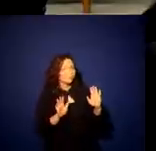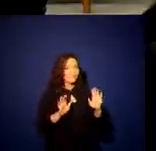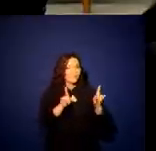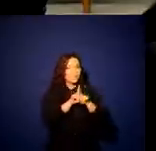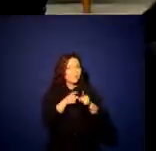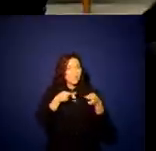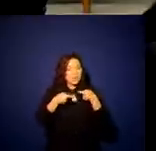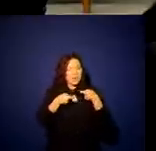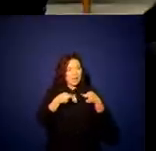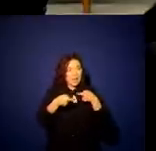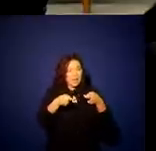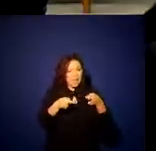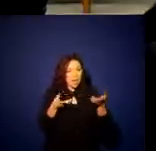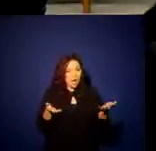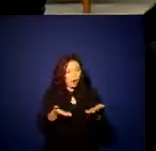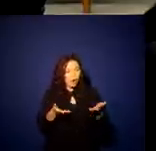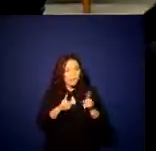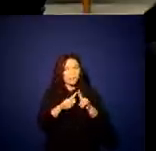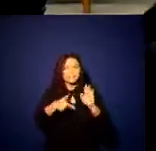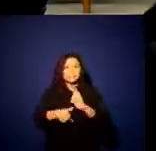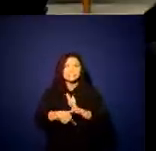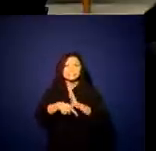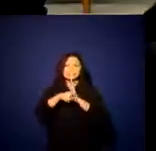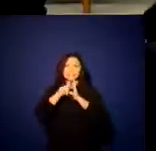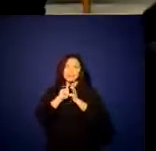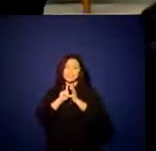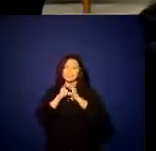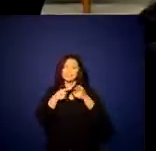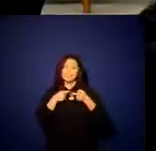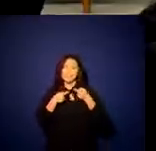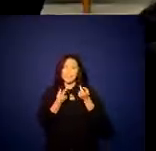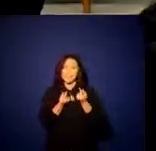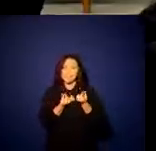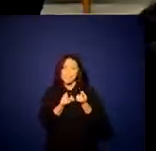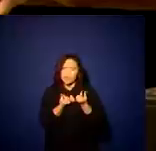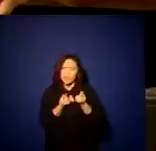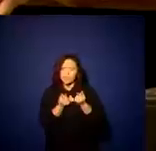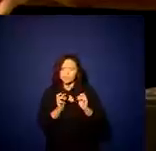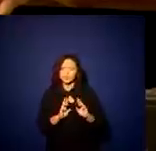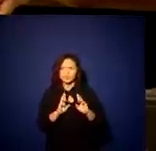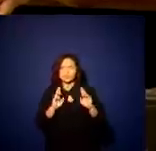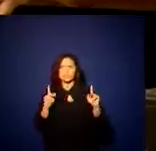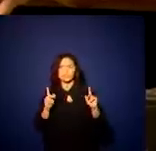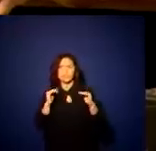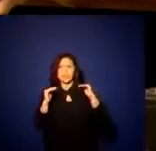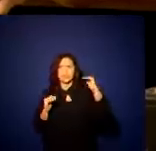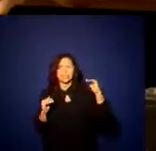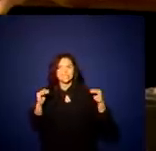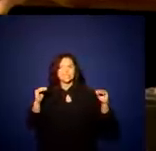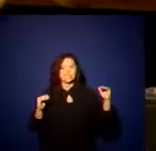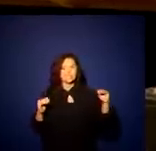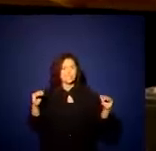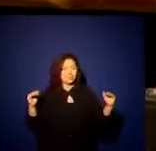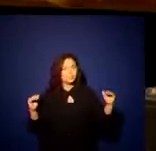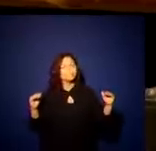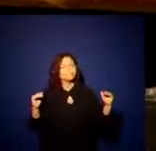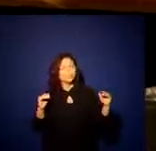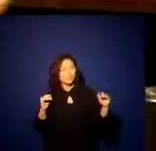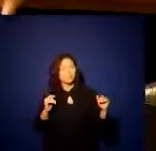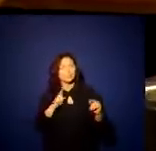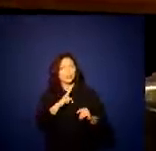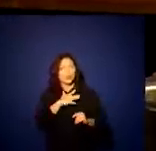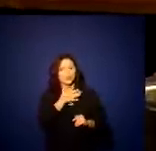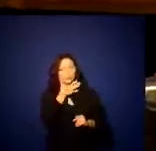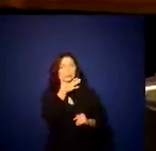deveria estar no preço que tava pré guerra né com balanço de oferta demanda tão apertado como a gente vê então quando você bota